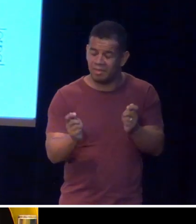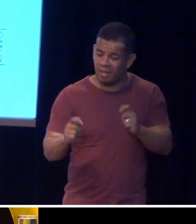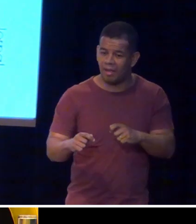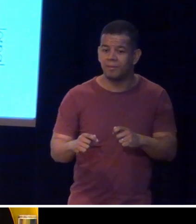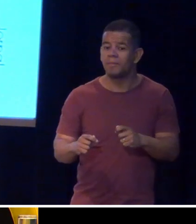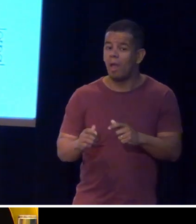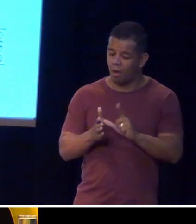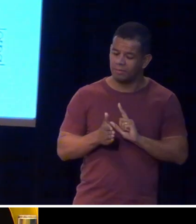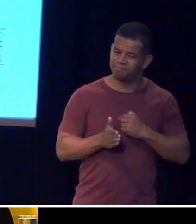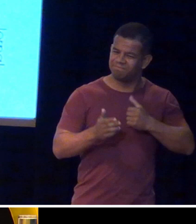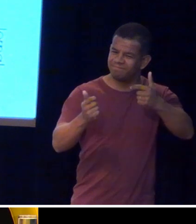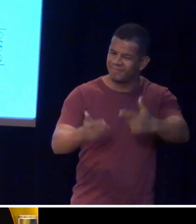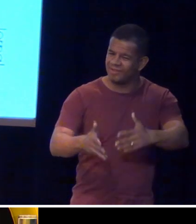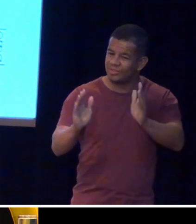antes,